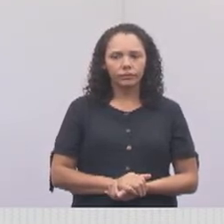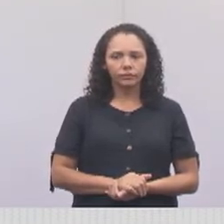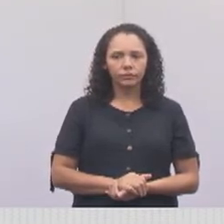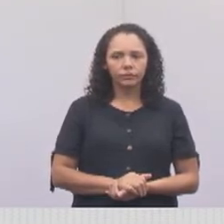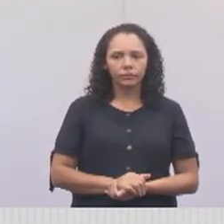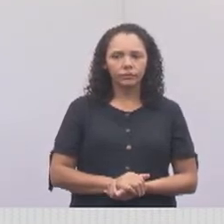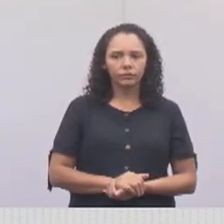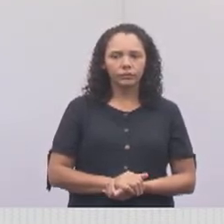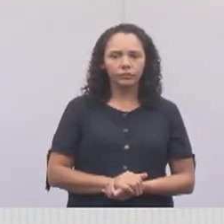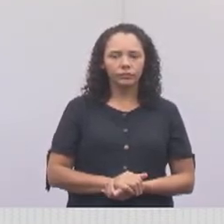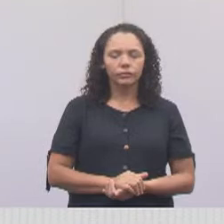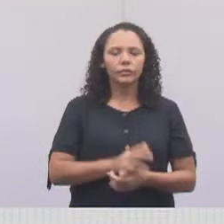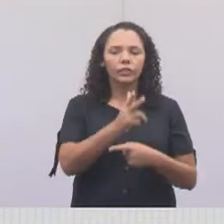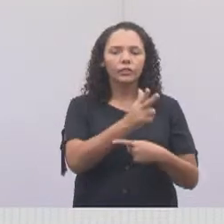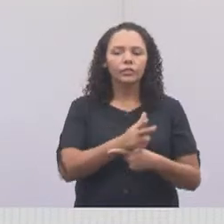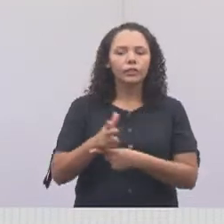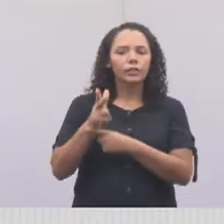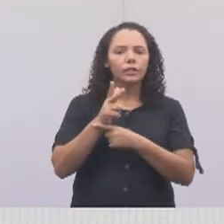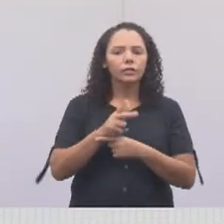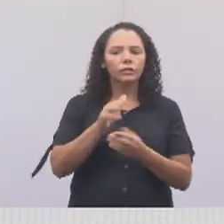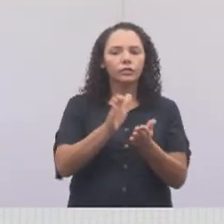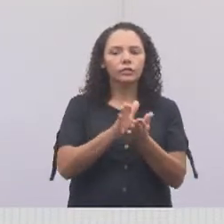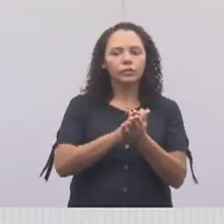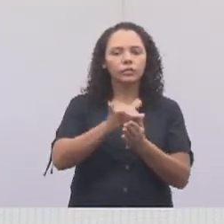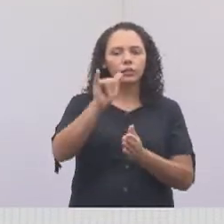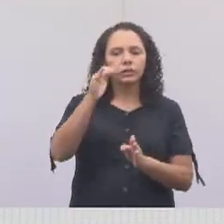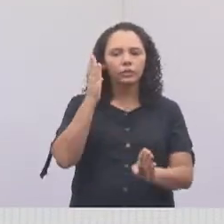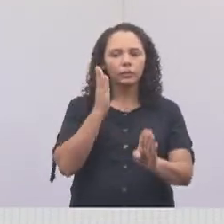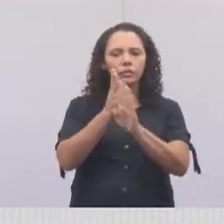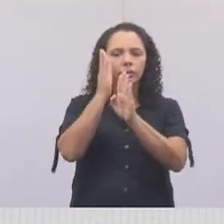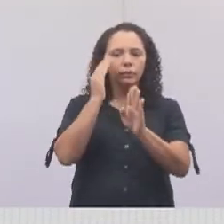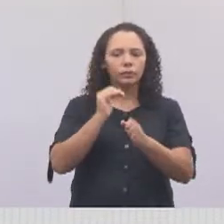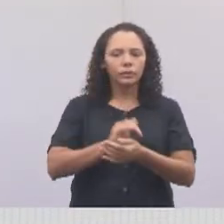Vídeo Descubra Jacareí.